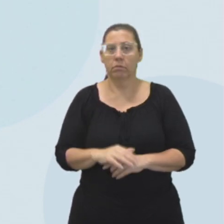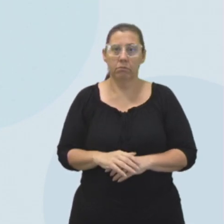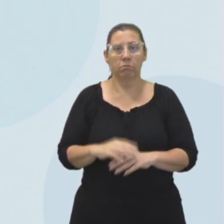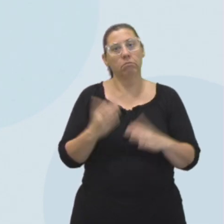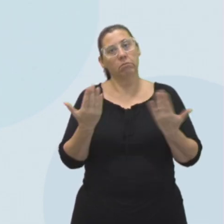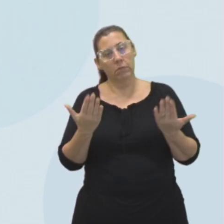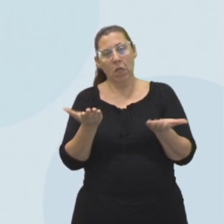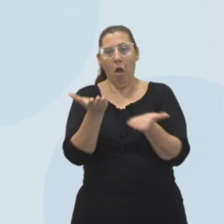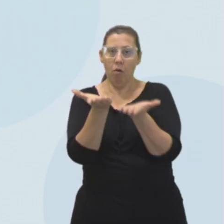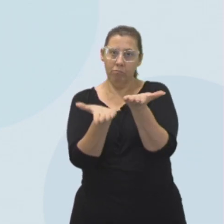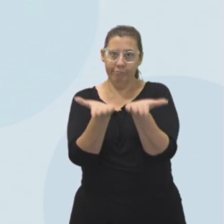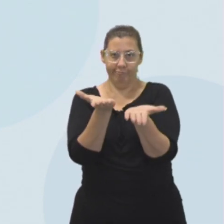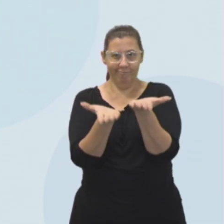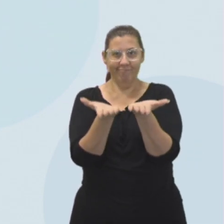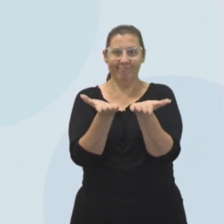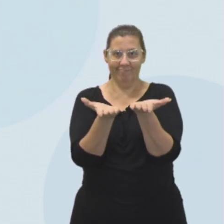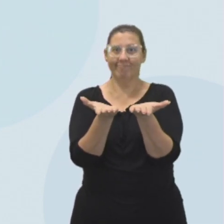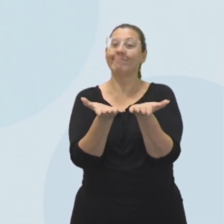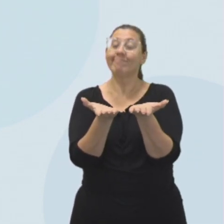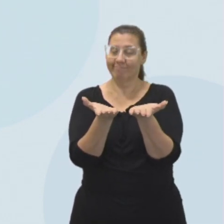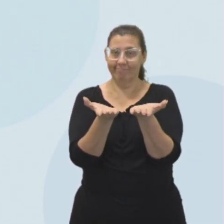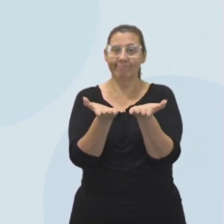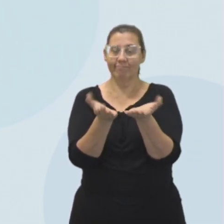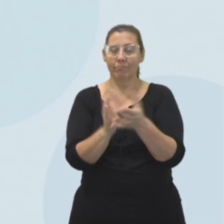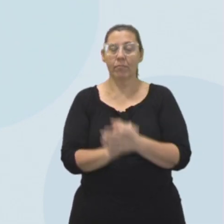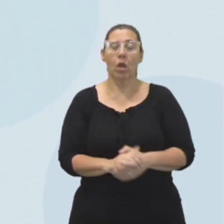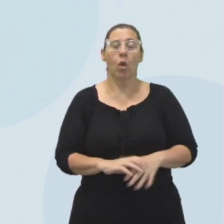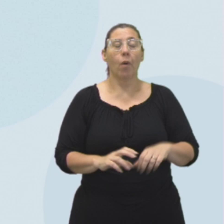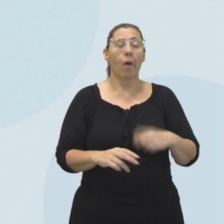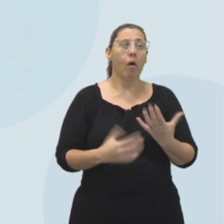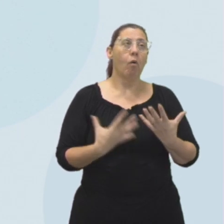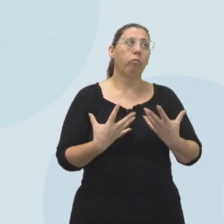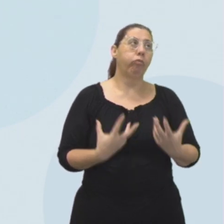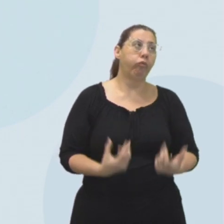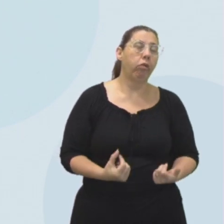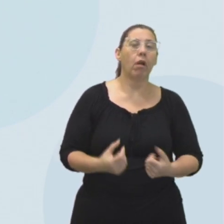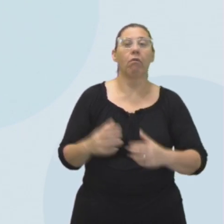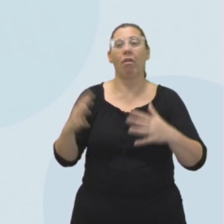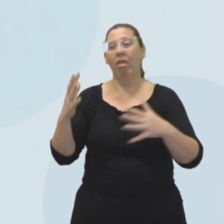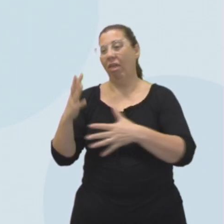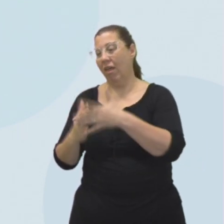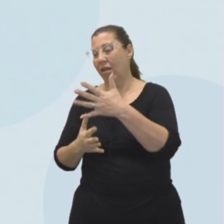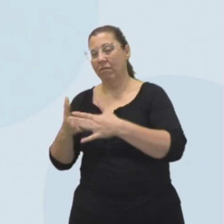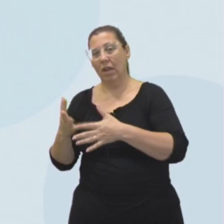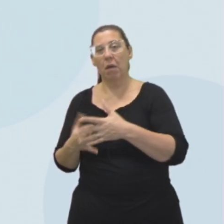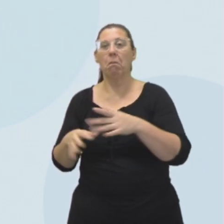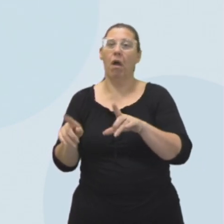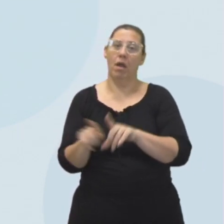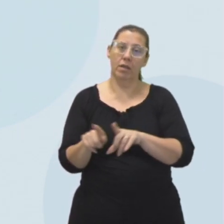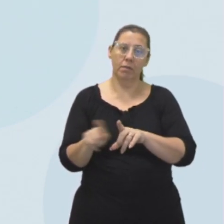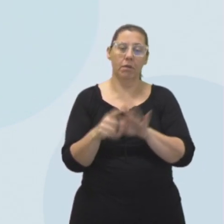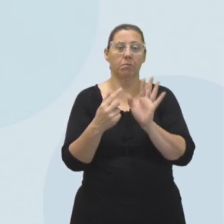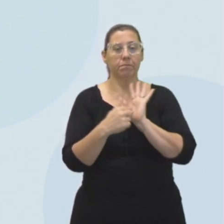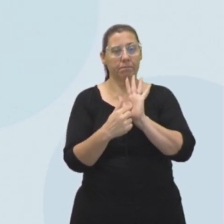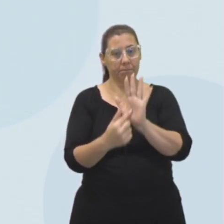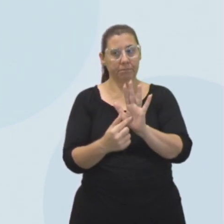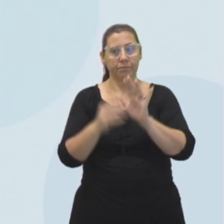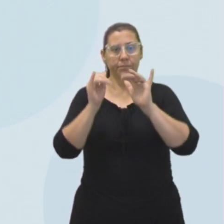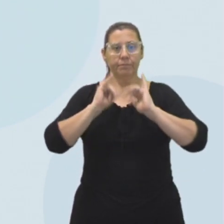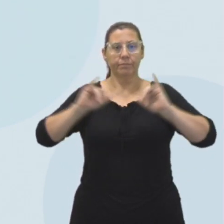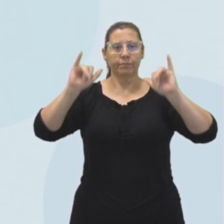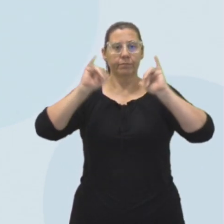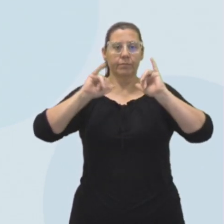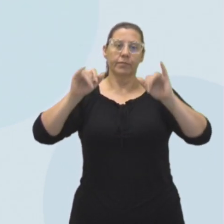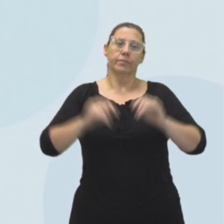Os dois jeitos cansam e atrapalham para a execução, né, e apresentação dessa narrativa